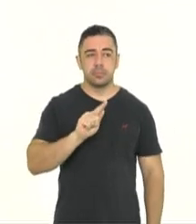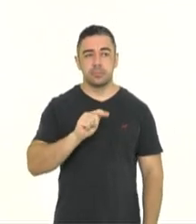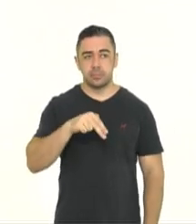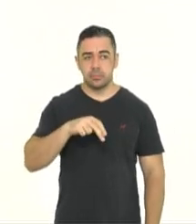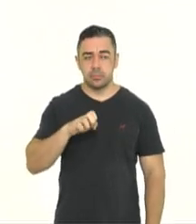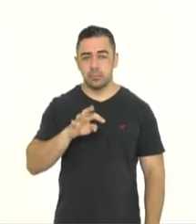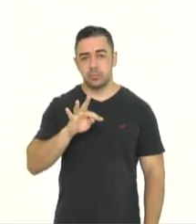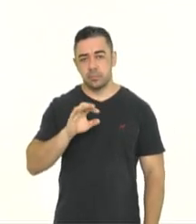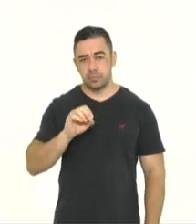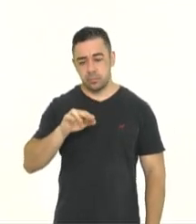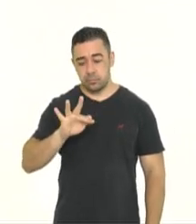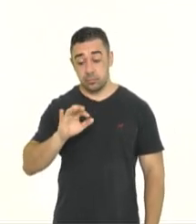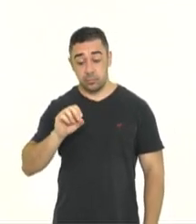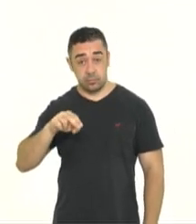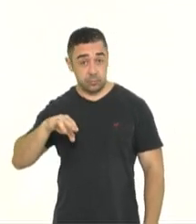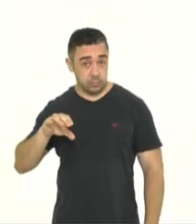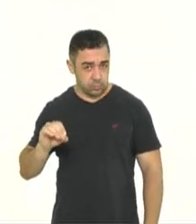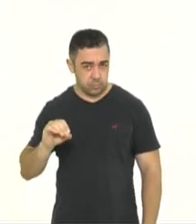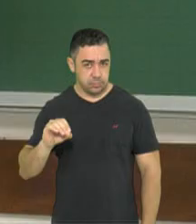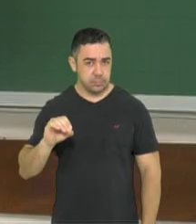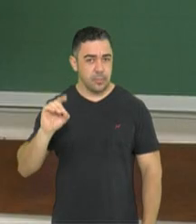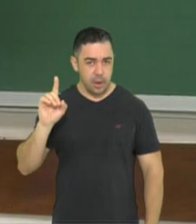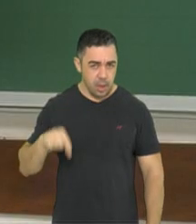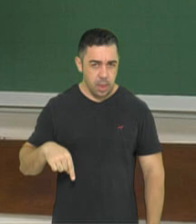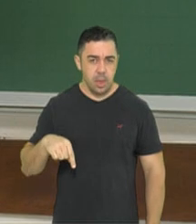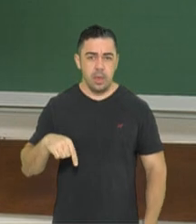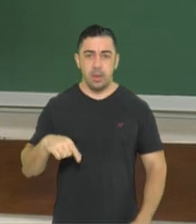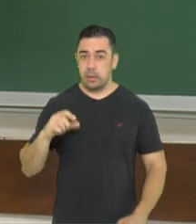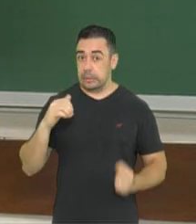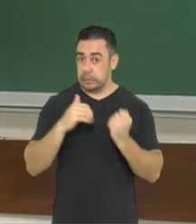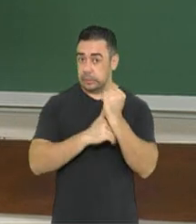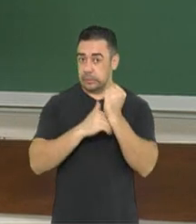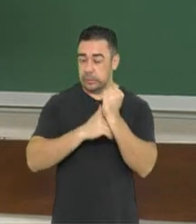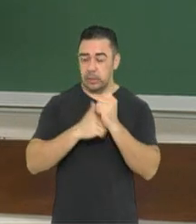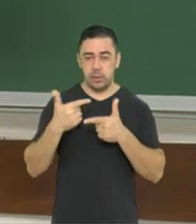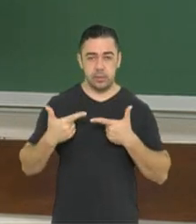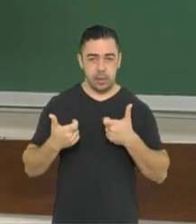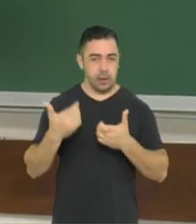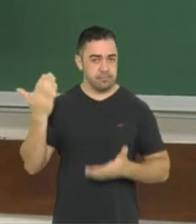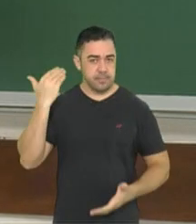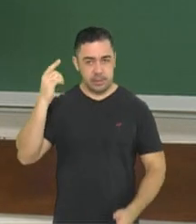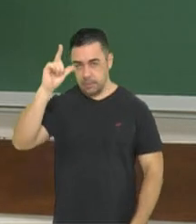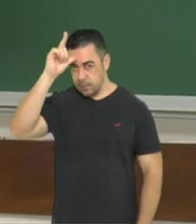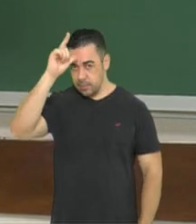alternativa certa é a letra A, o magnetófono, né? Que era um segredo de guerra lá deles.